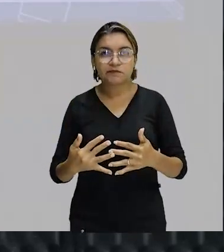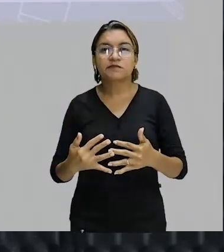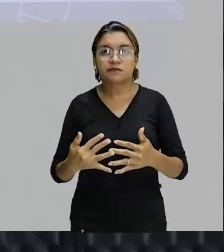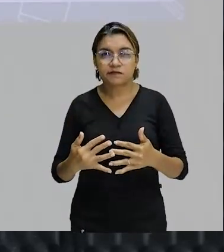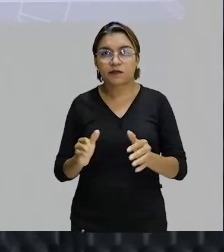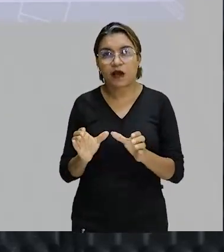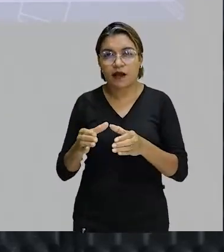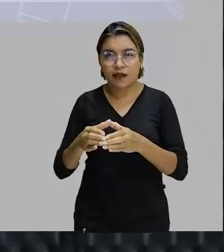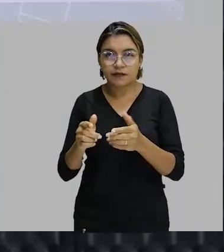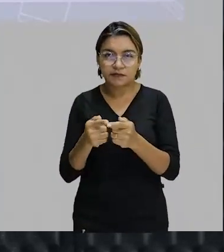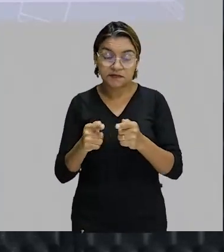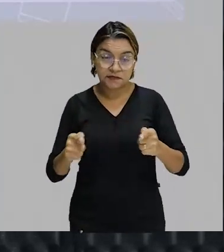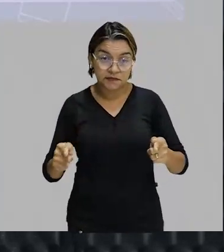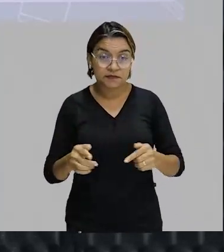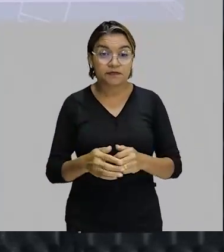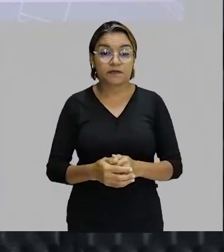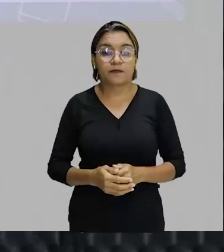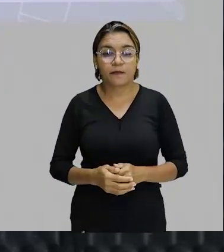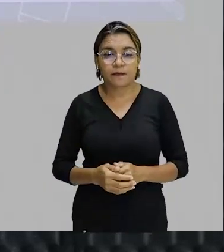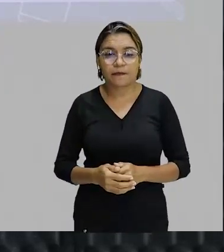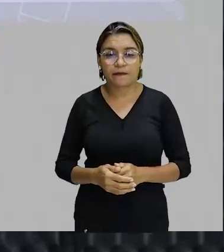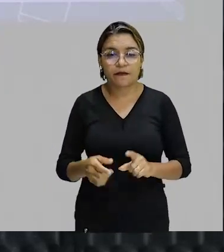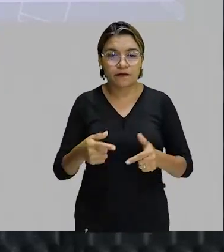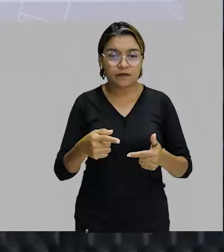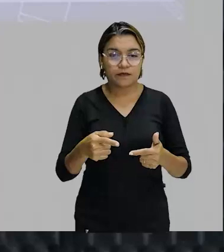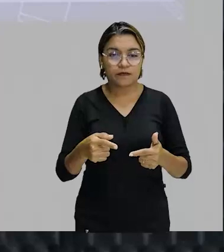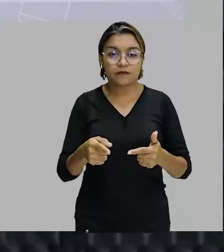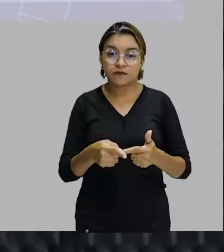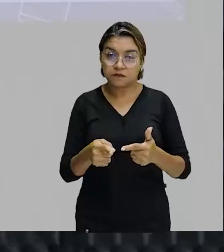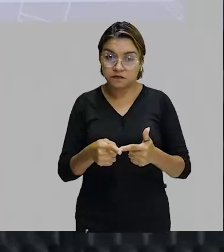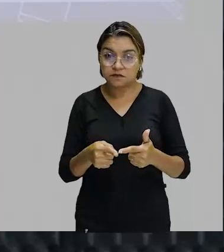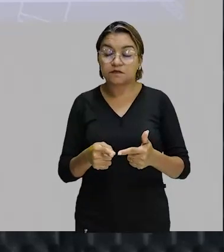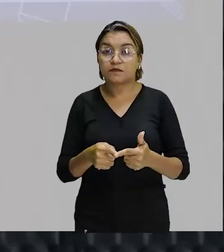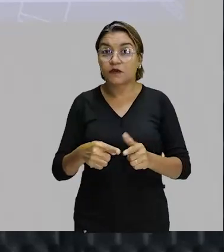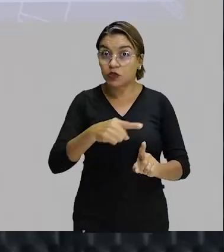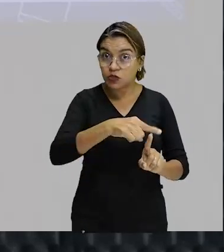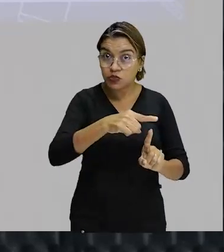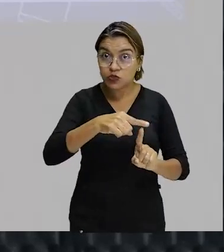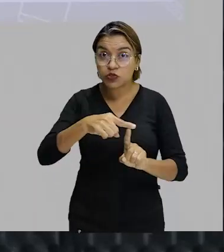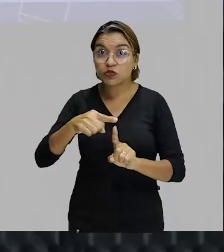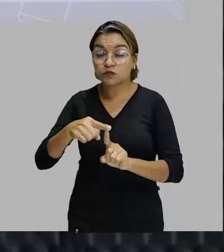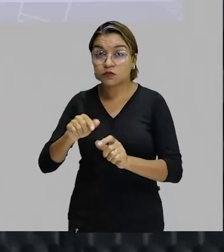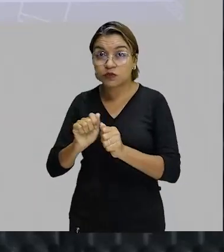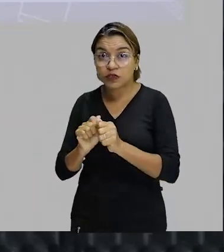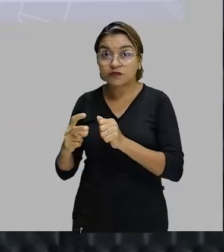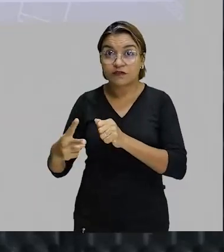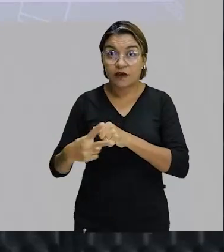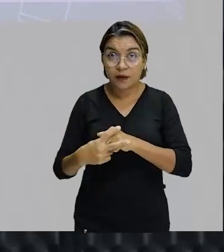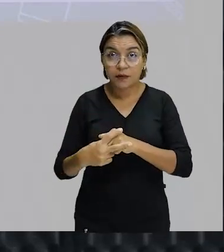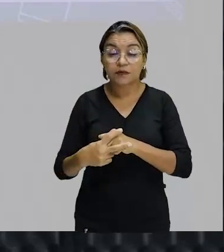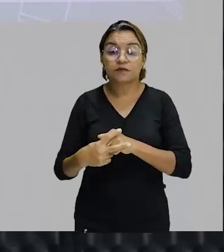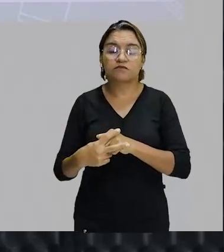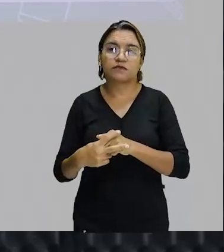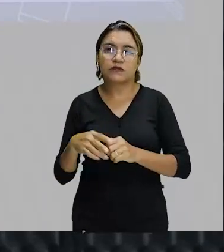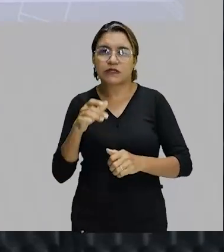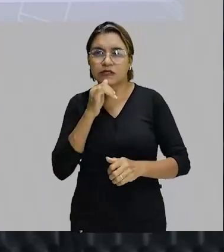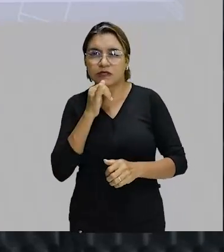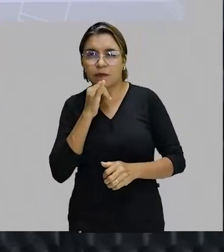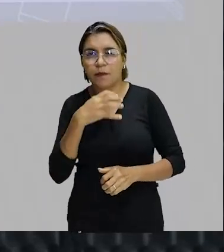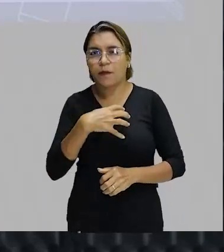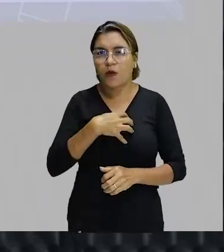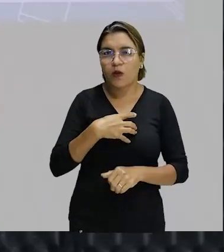essa classe gramatical. Types of adverbs, os tipos de advérbios, então relembrando, advérbios de